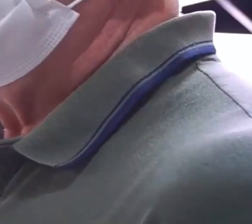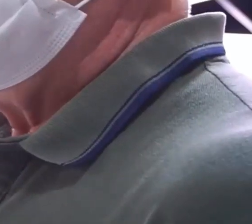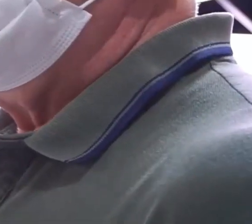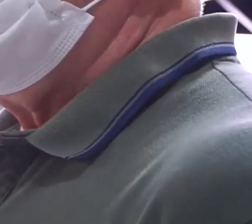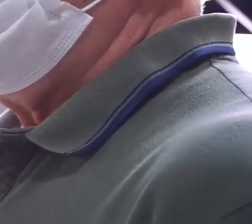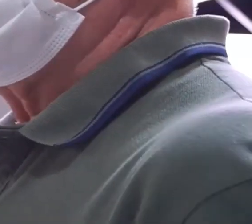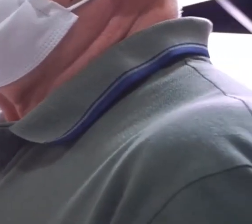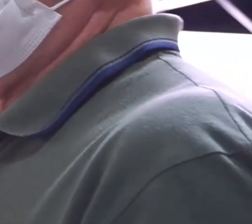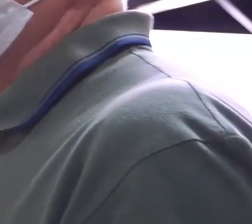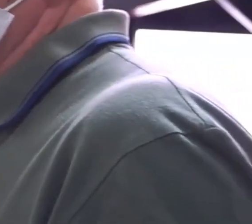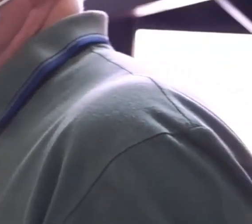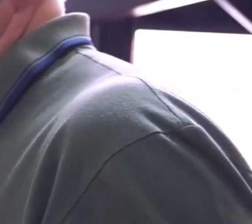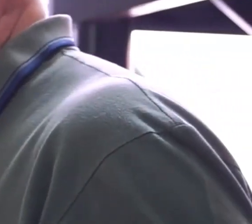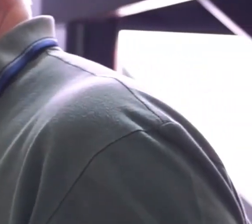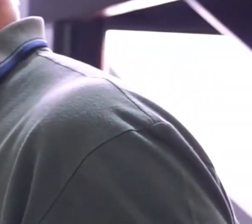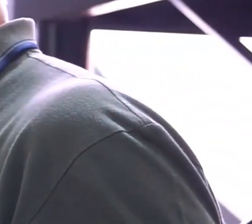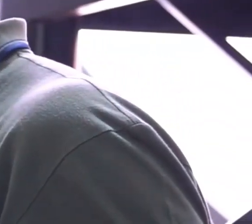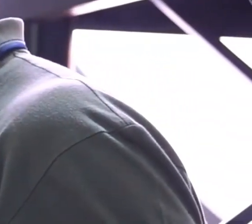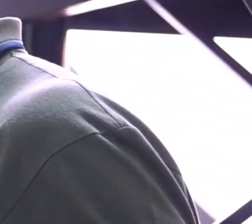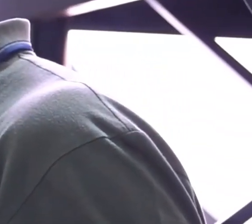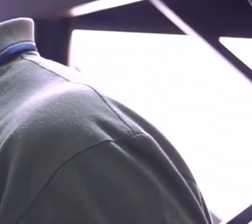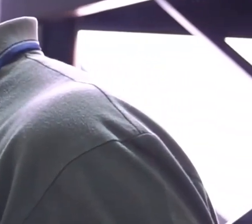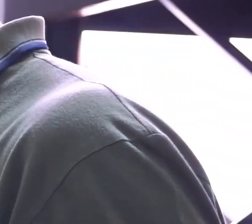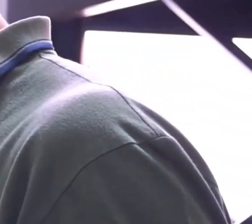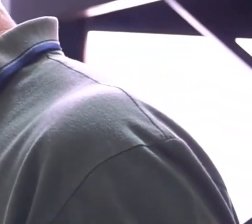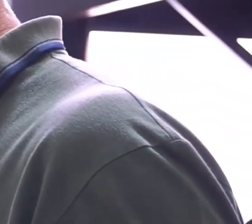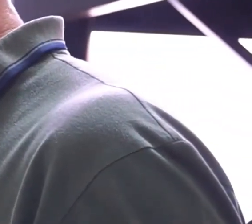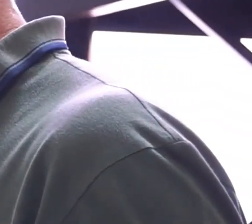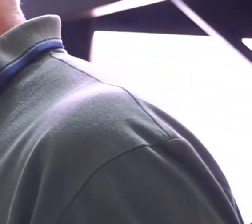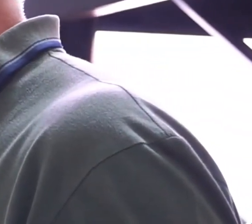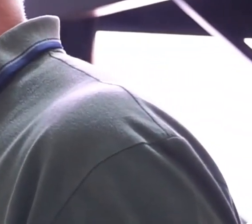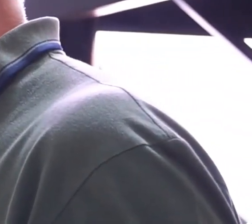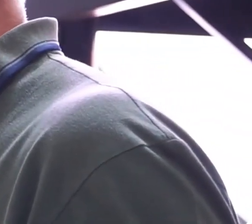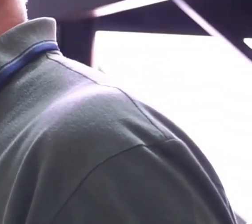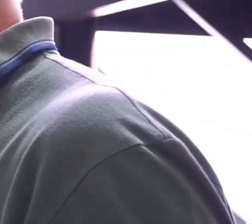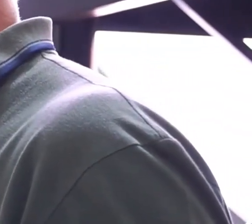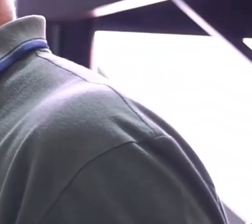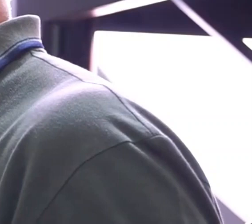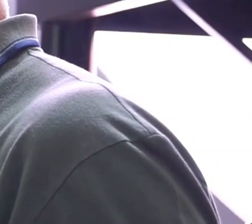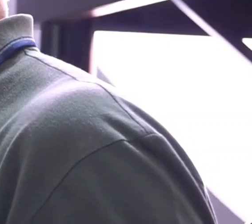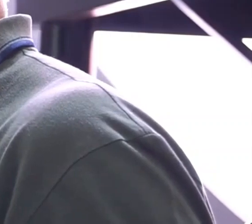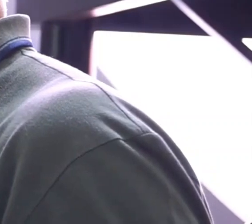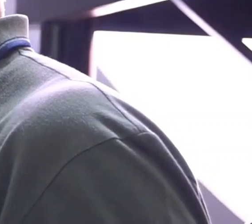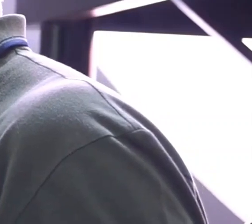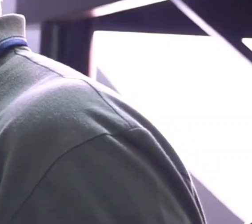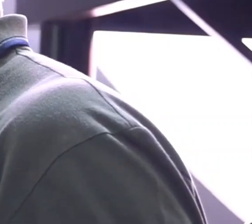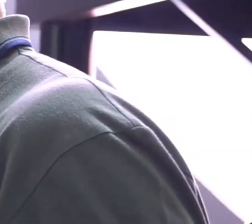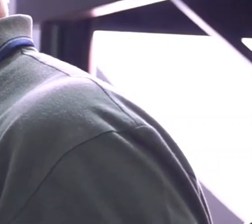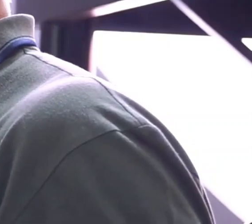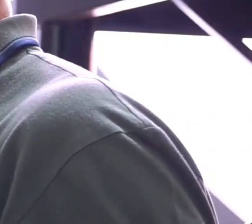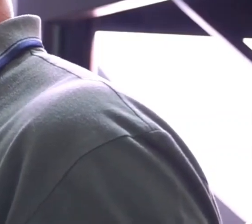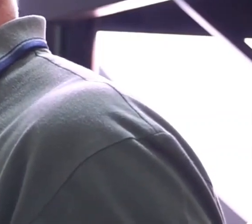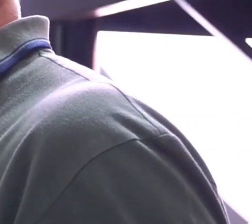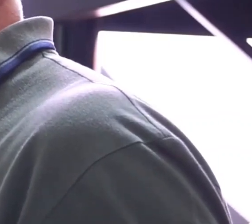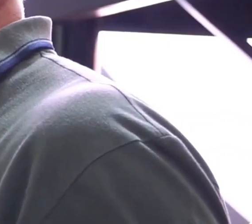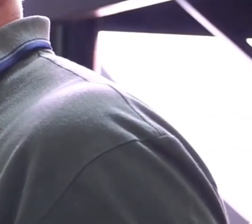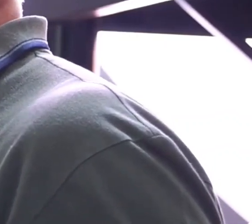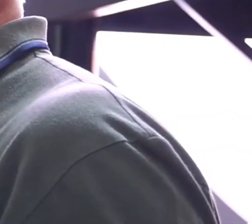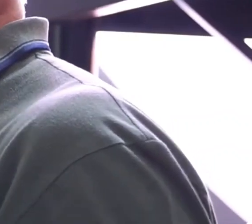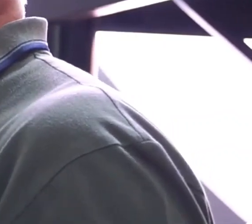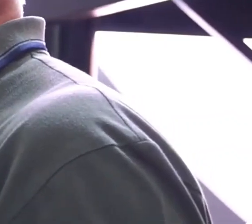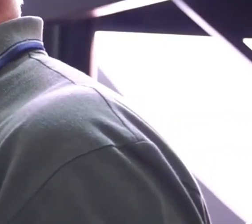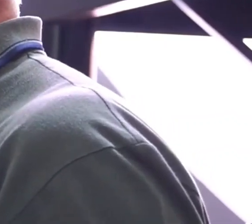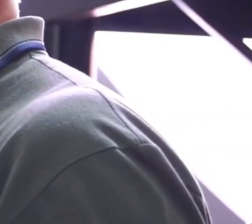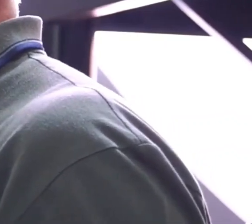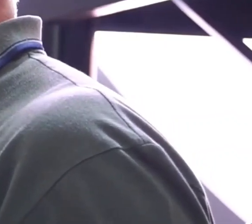isso? Você não gostava de fazê-la? Não, é porque a evolução técnica não era para aquela hora. Às vezes eu tenho, por